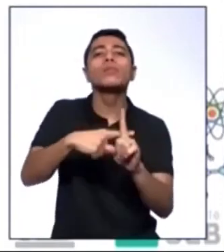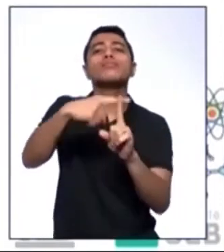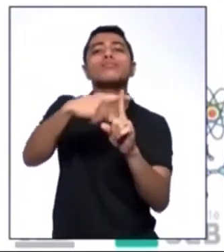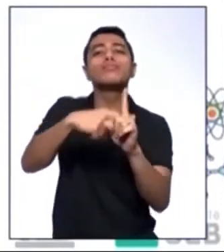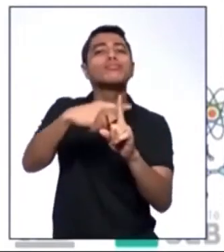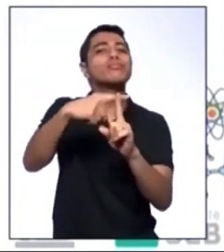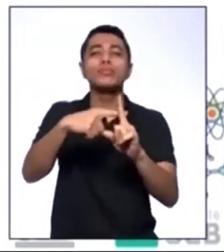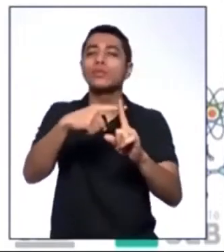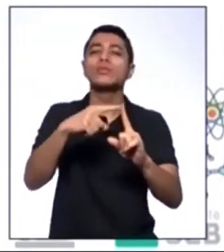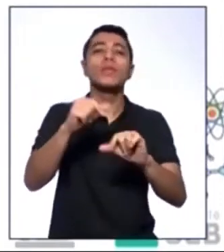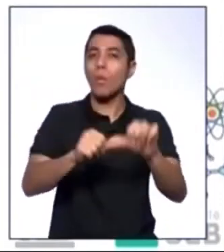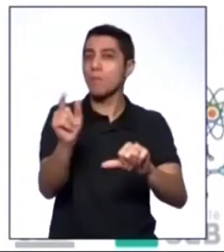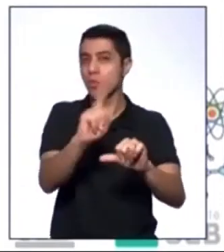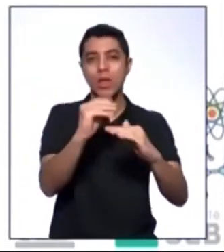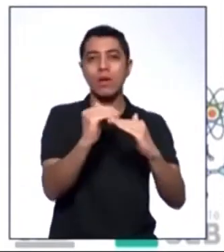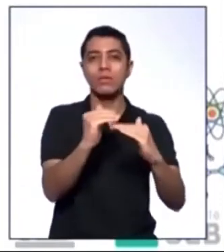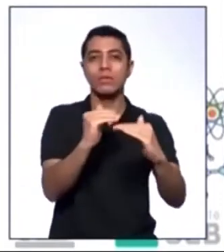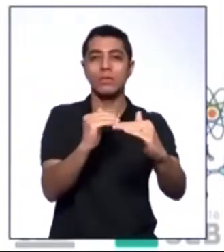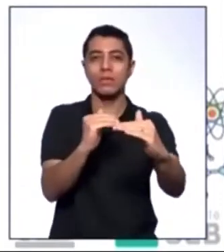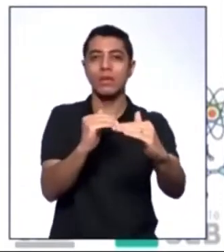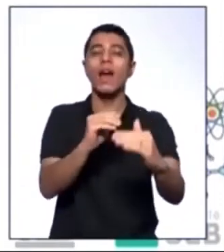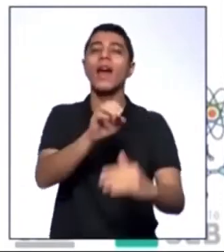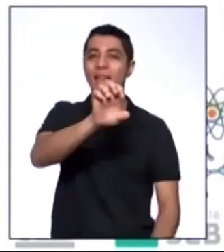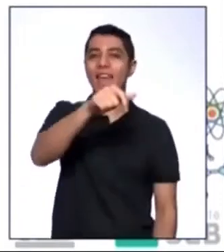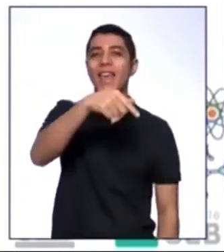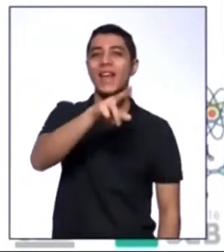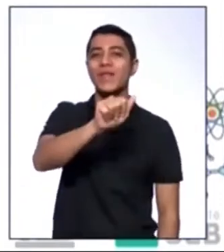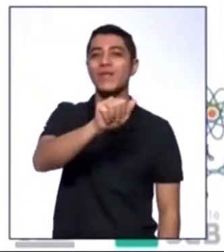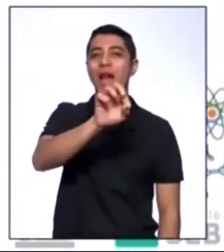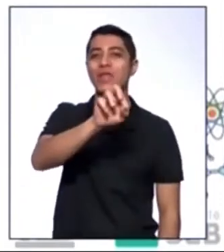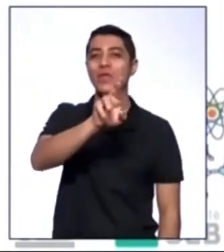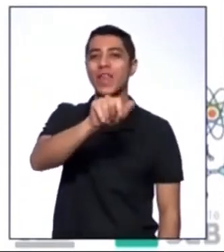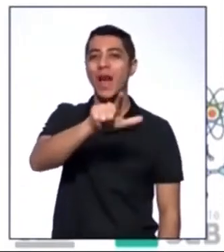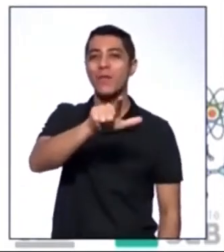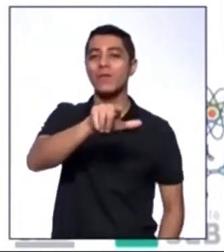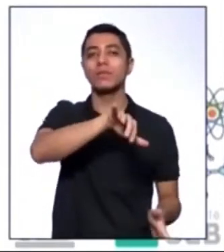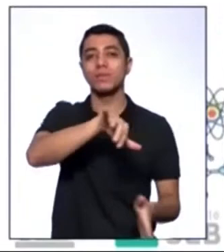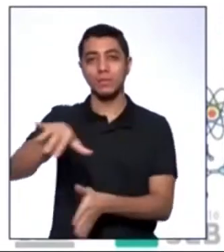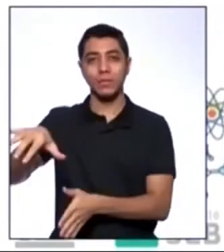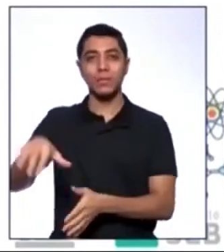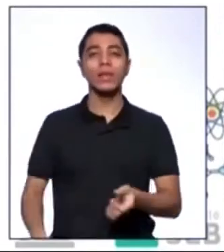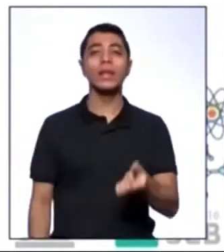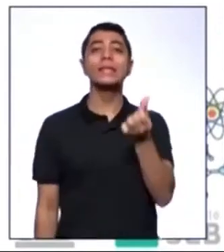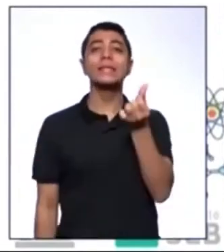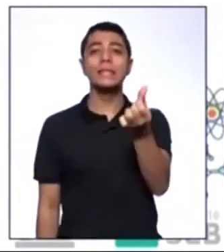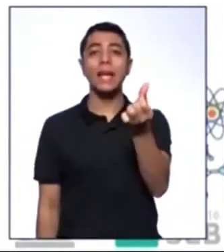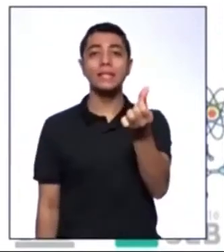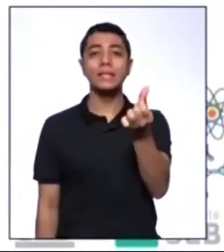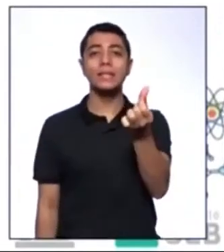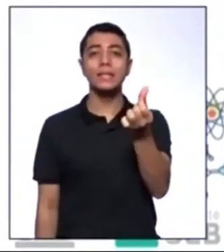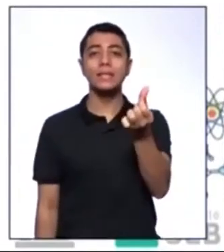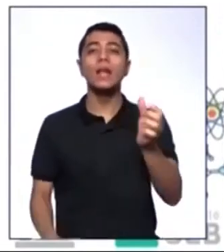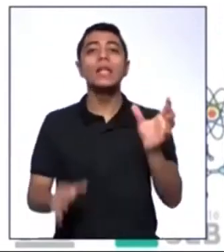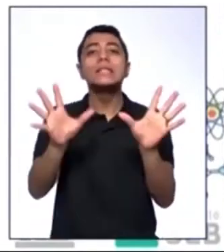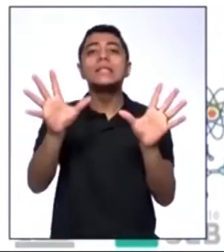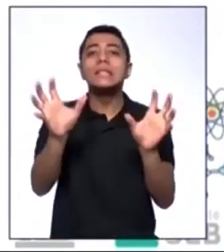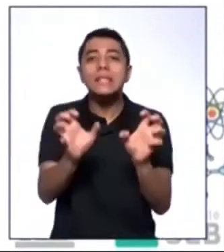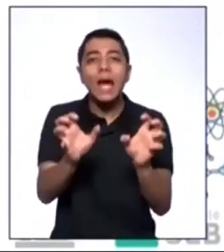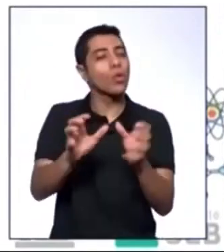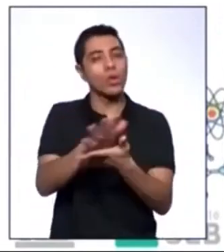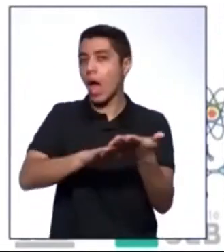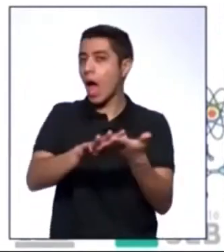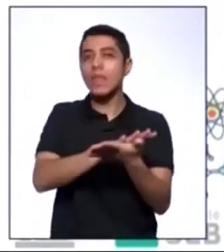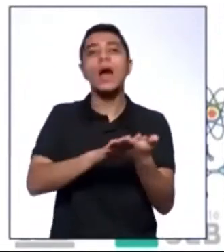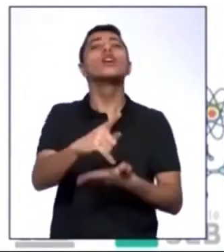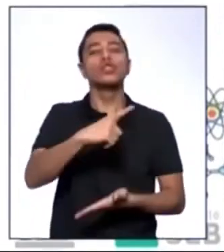equatorial. Climograma 6. Ausência de período seco, embora tenha chovido pouco, mas tem uma ausência